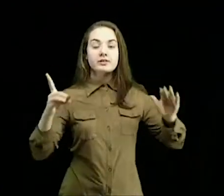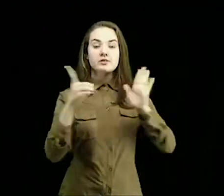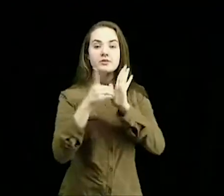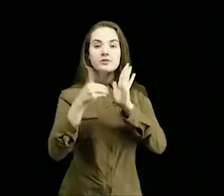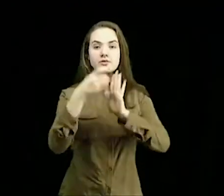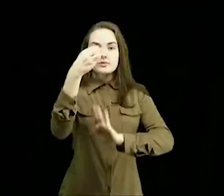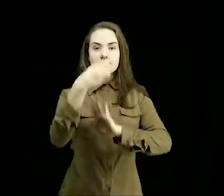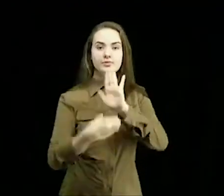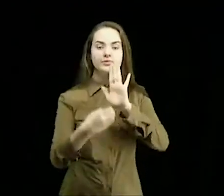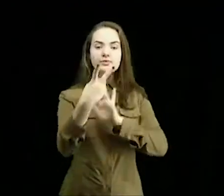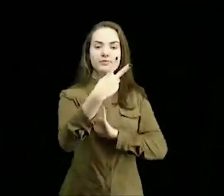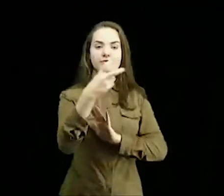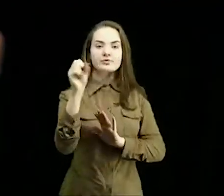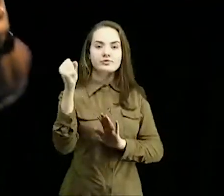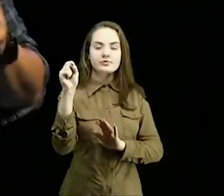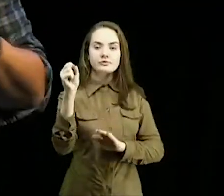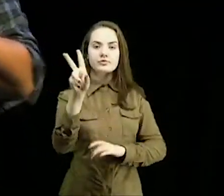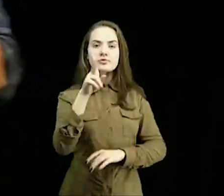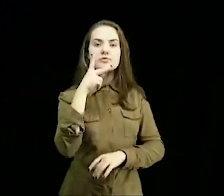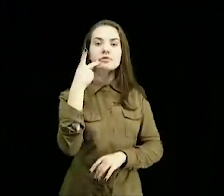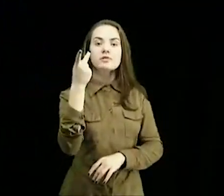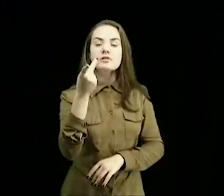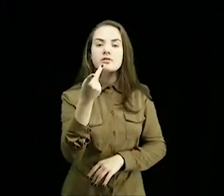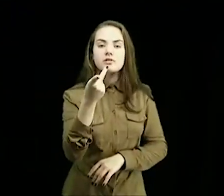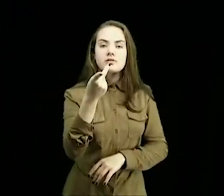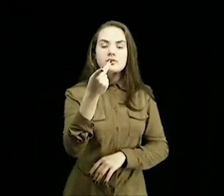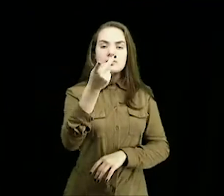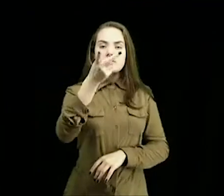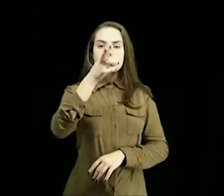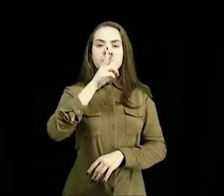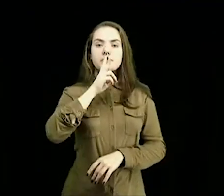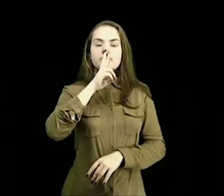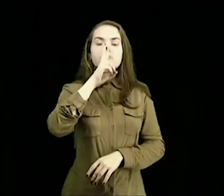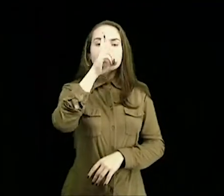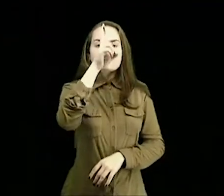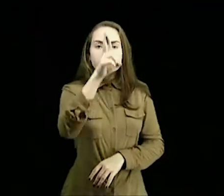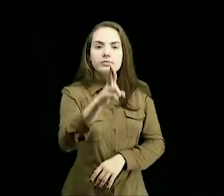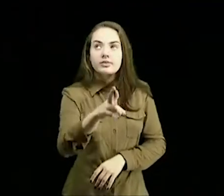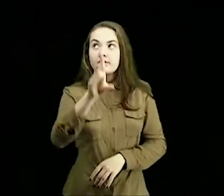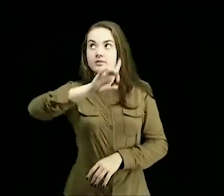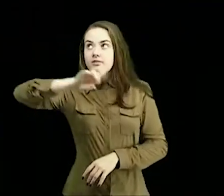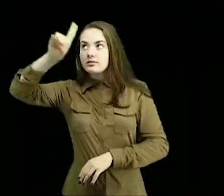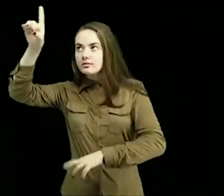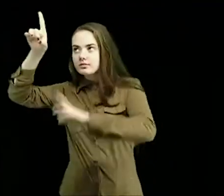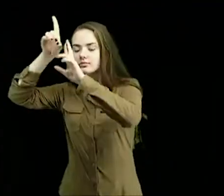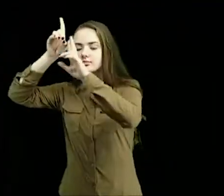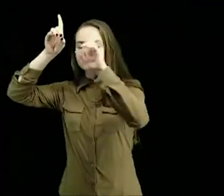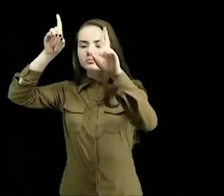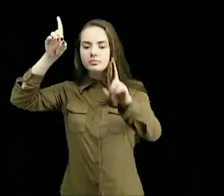28? É uma resposta de